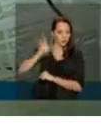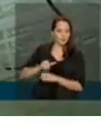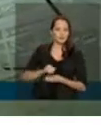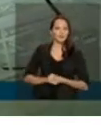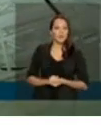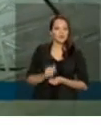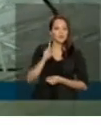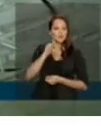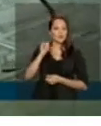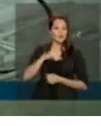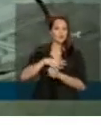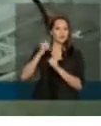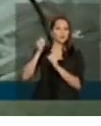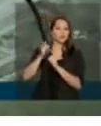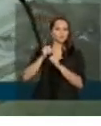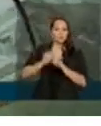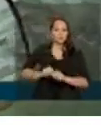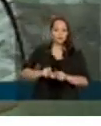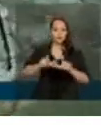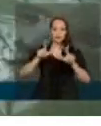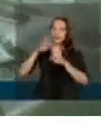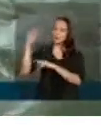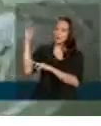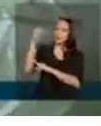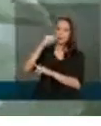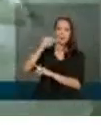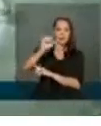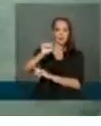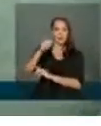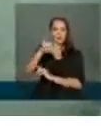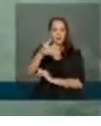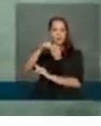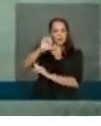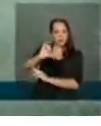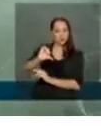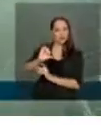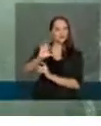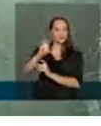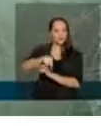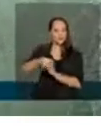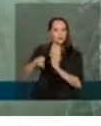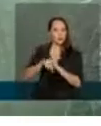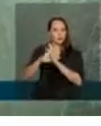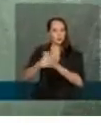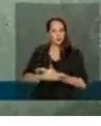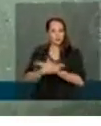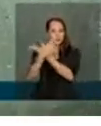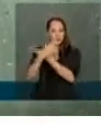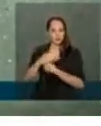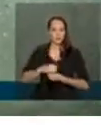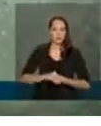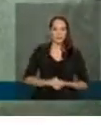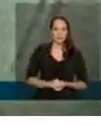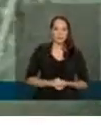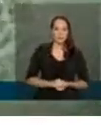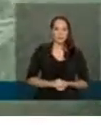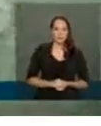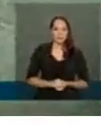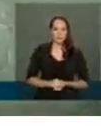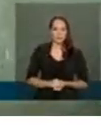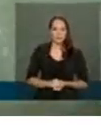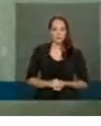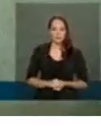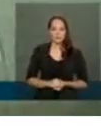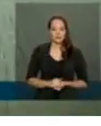serão transmitidas imagens de uma aeronave A-29 Super Tucano da Força Aérea Brasileira.